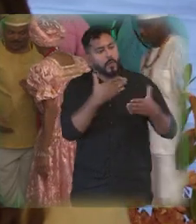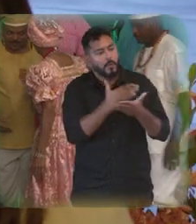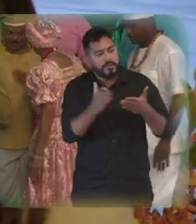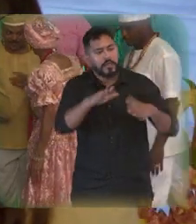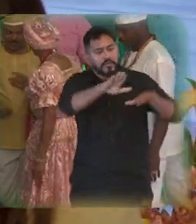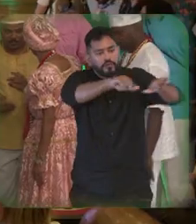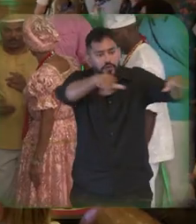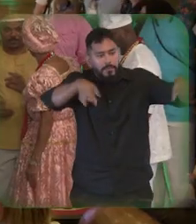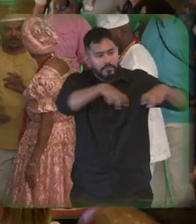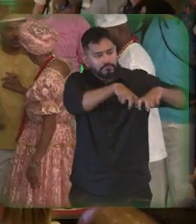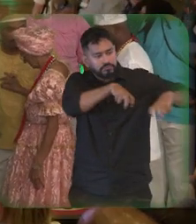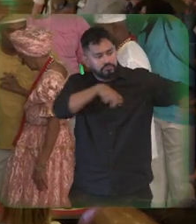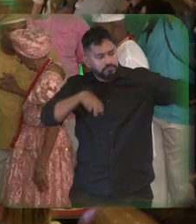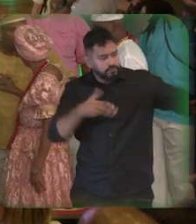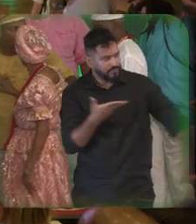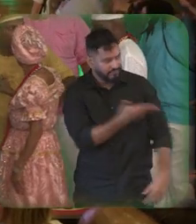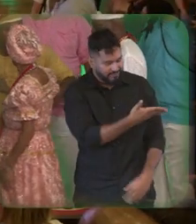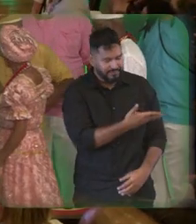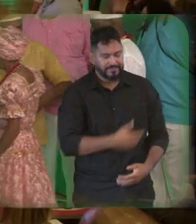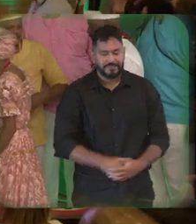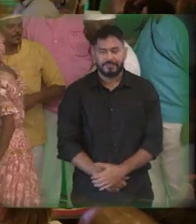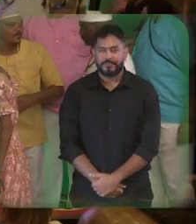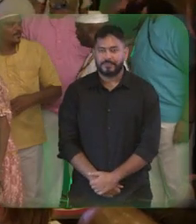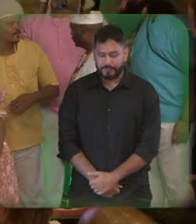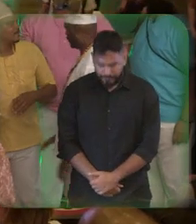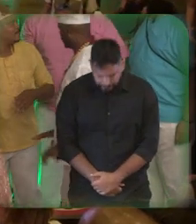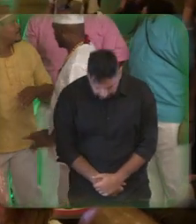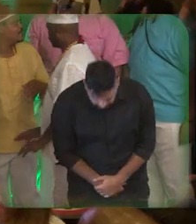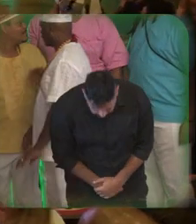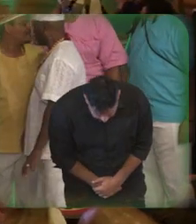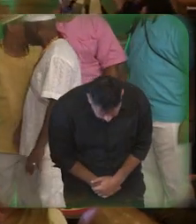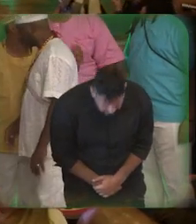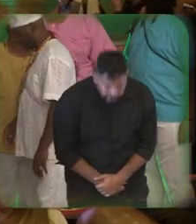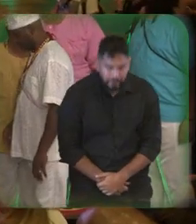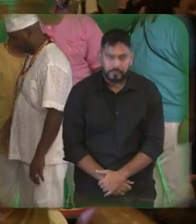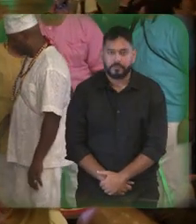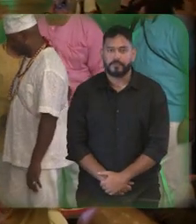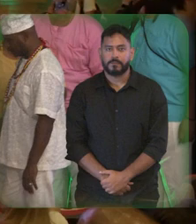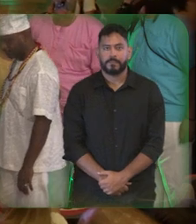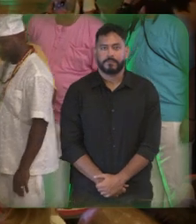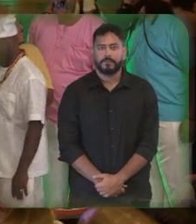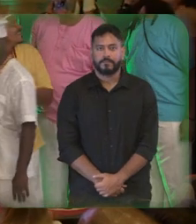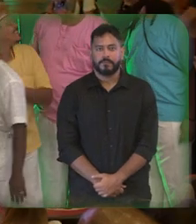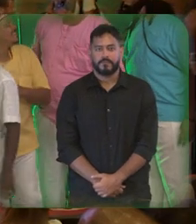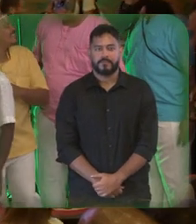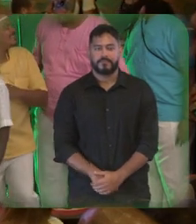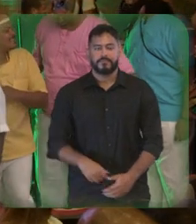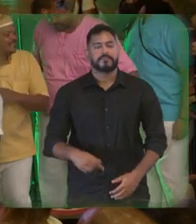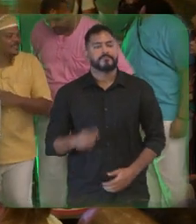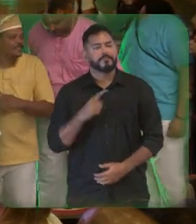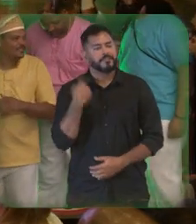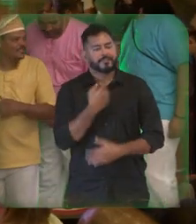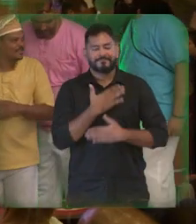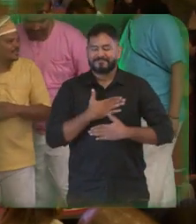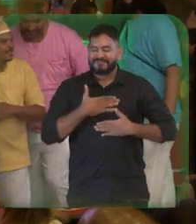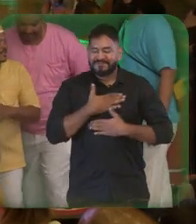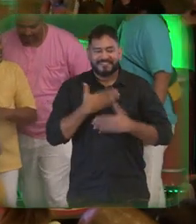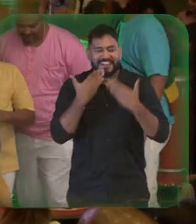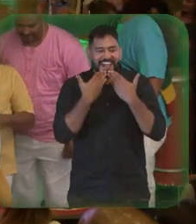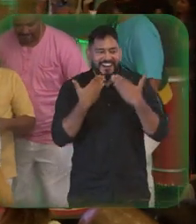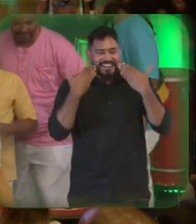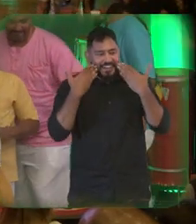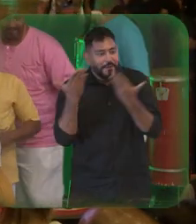dispositivo de honra. É com imensa satisfação e alegria